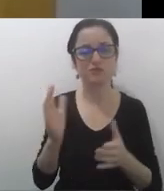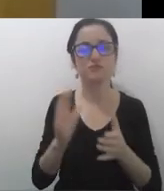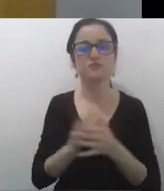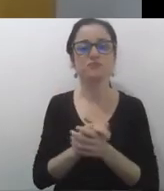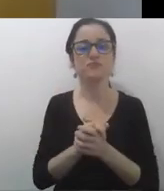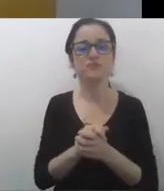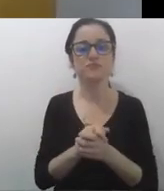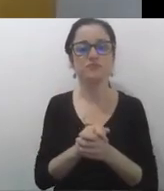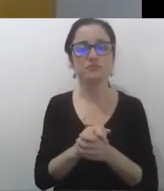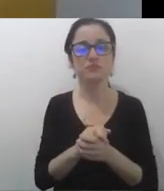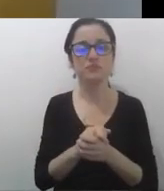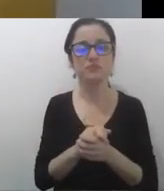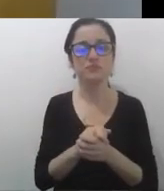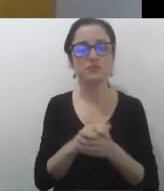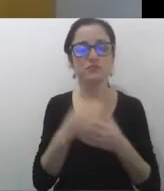e soviético,